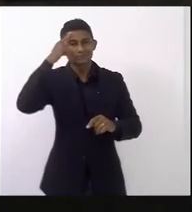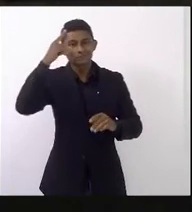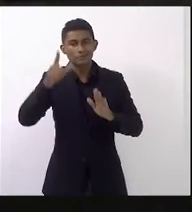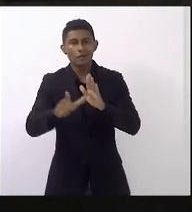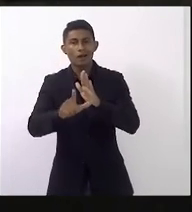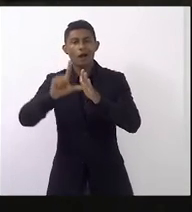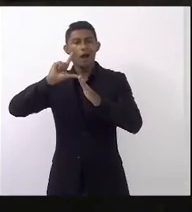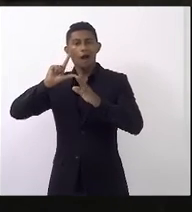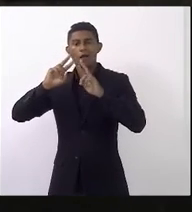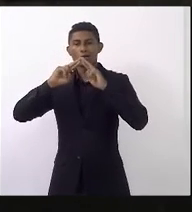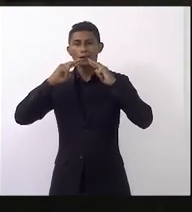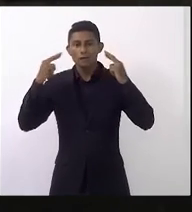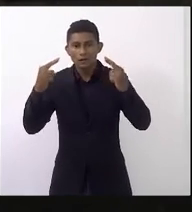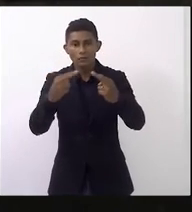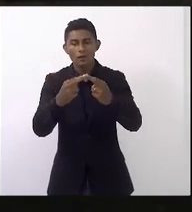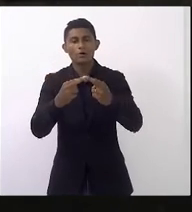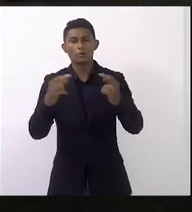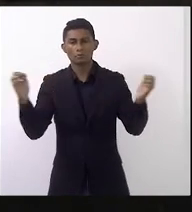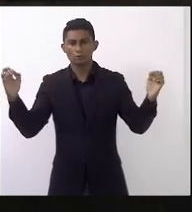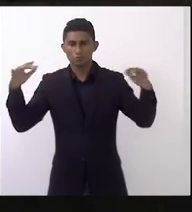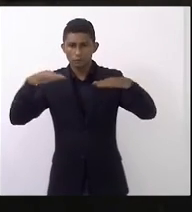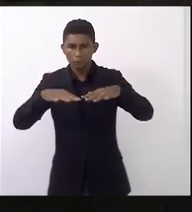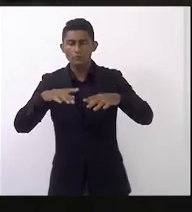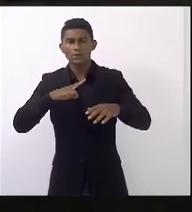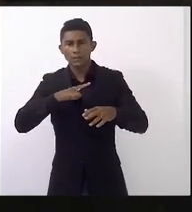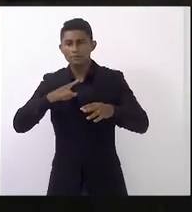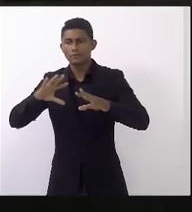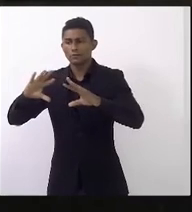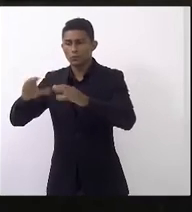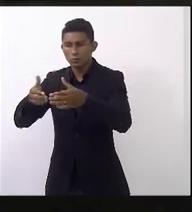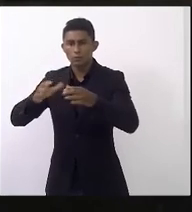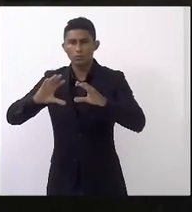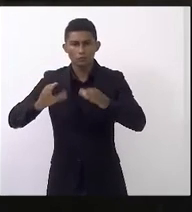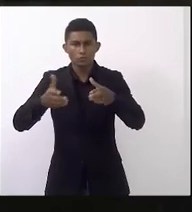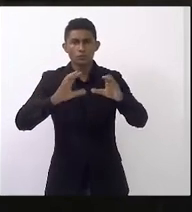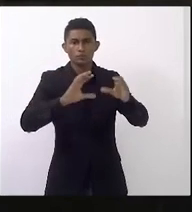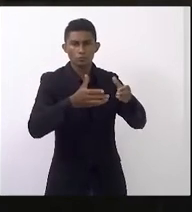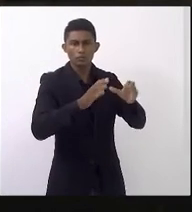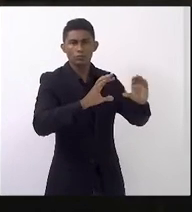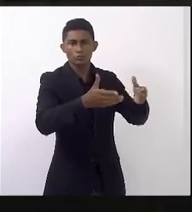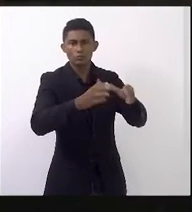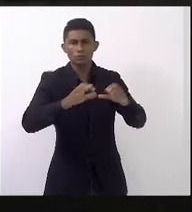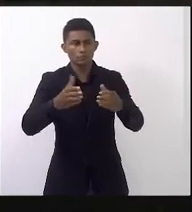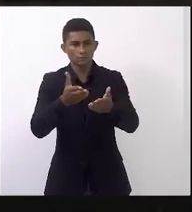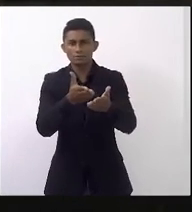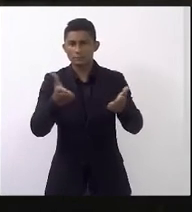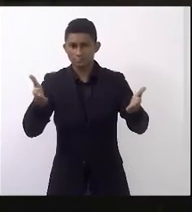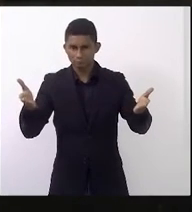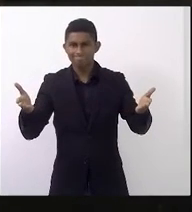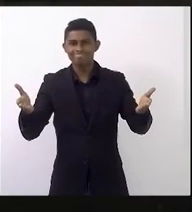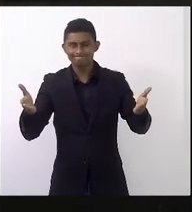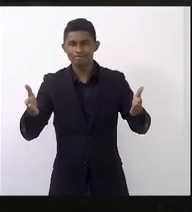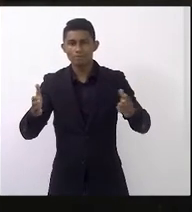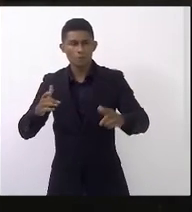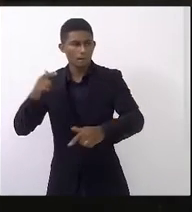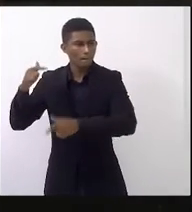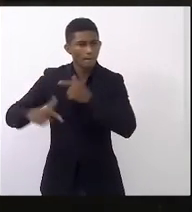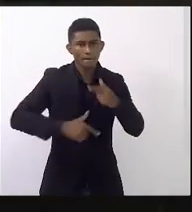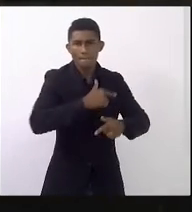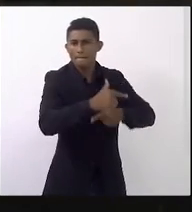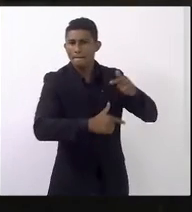realizamos com a Aquilerj, com outros grupos que estão imensamente envolvidos com o trabalho